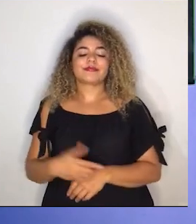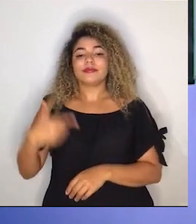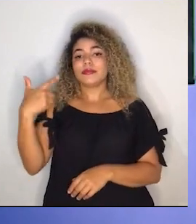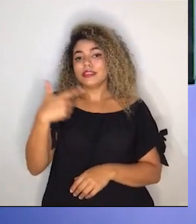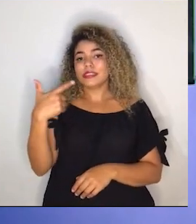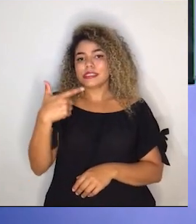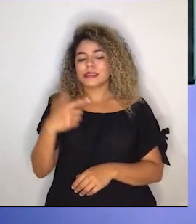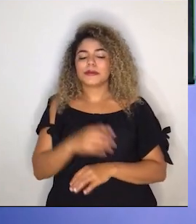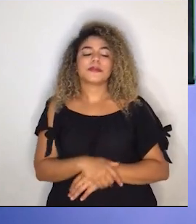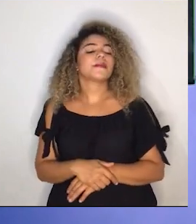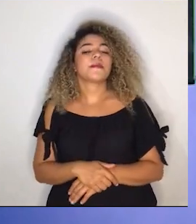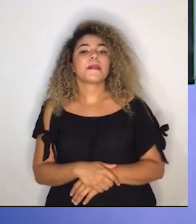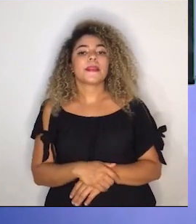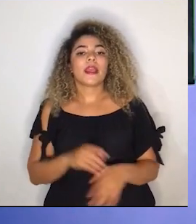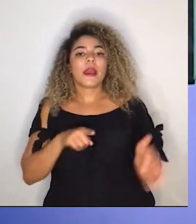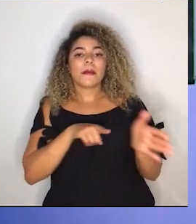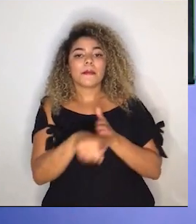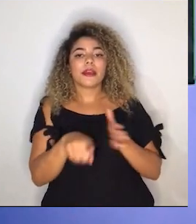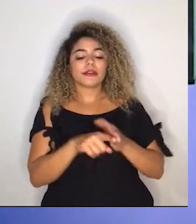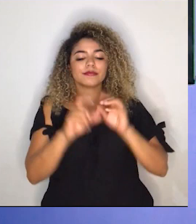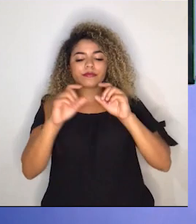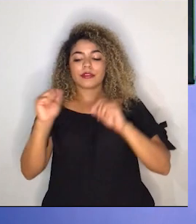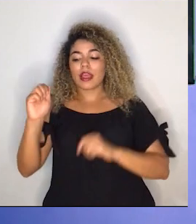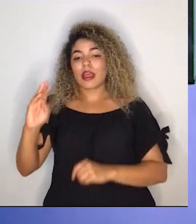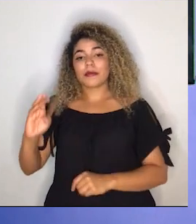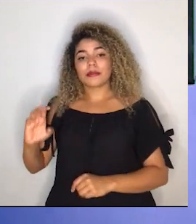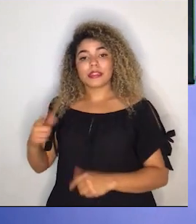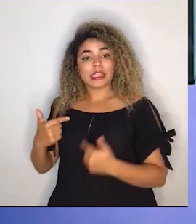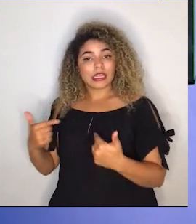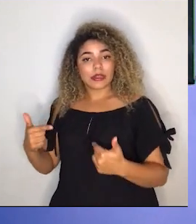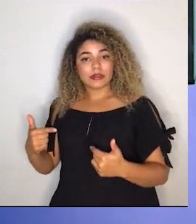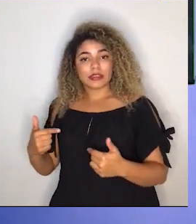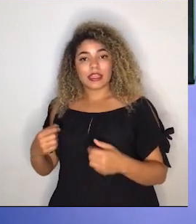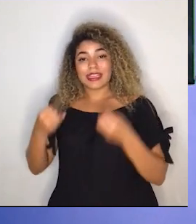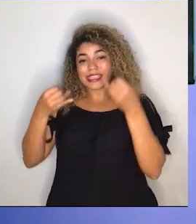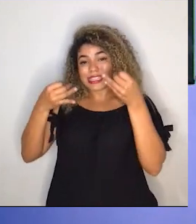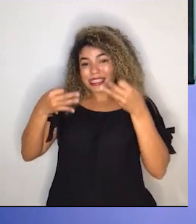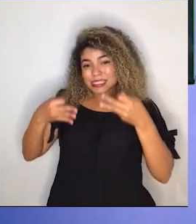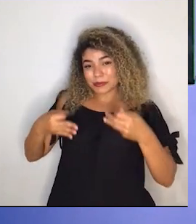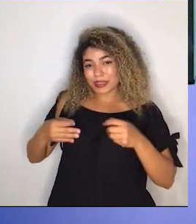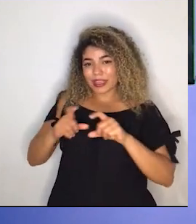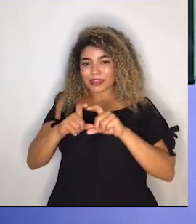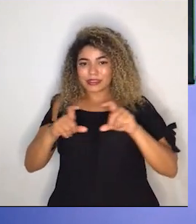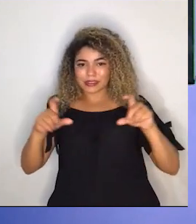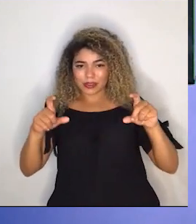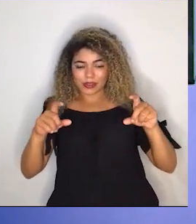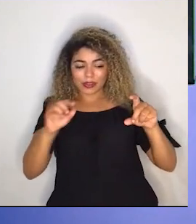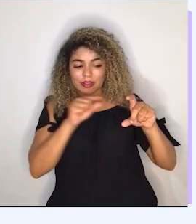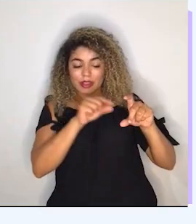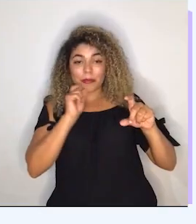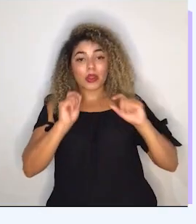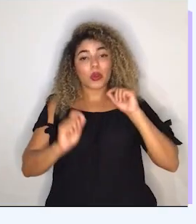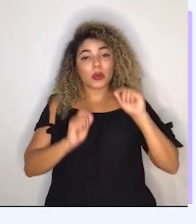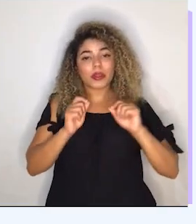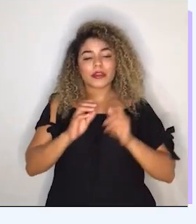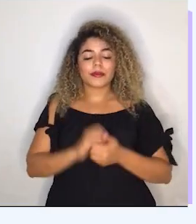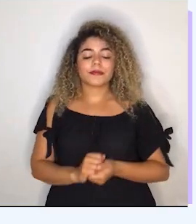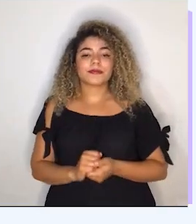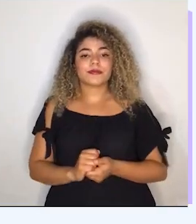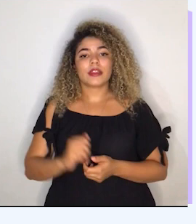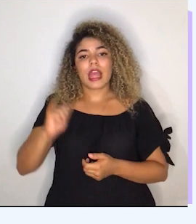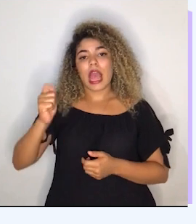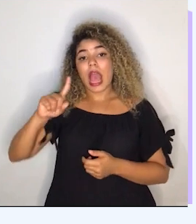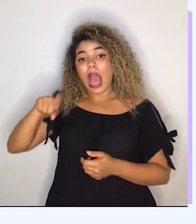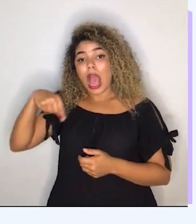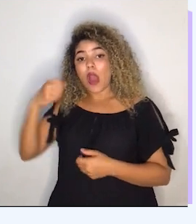Segunda questão, a alternativa abaixo que não corresponde à explicação entre parênteses é: letra A